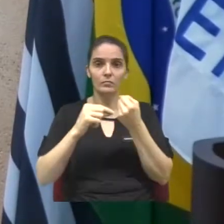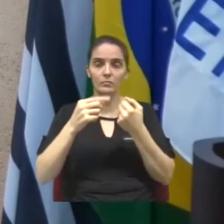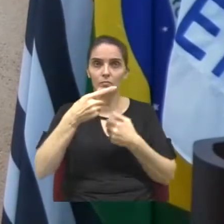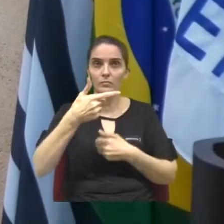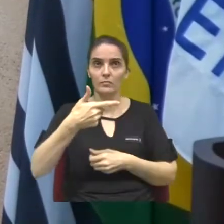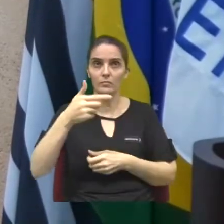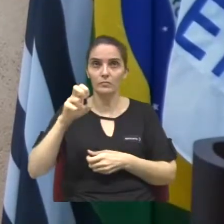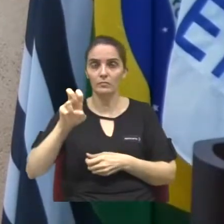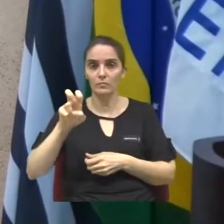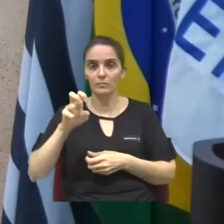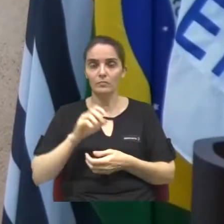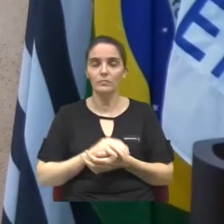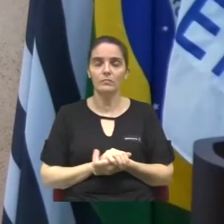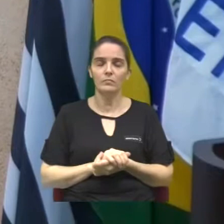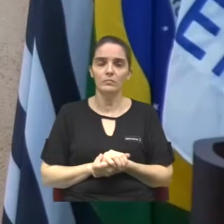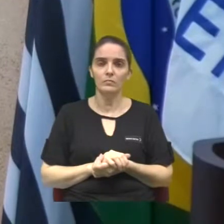25.